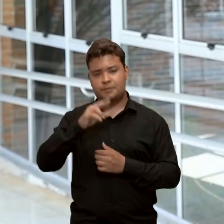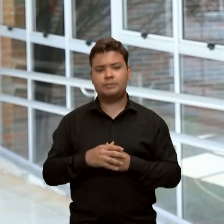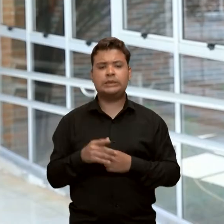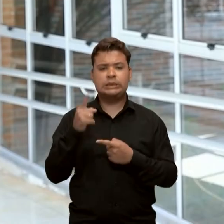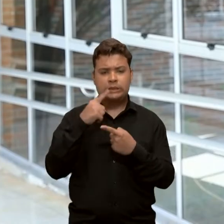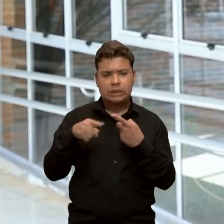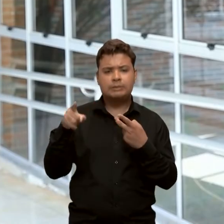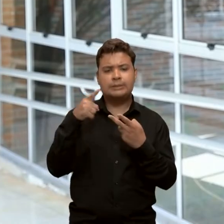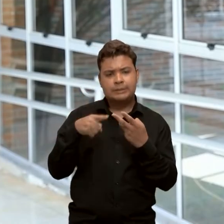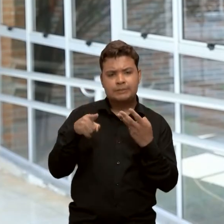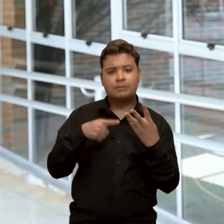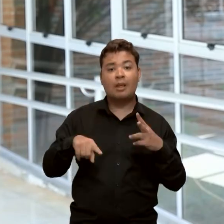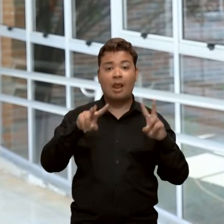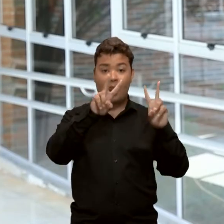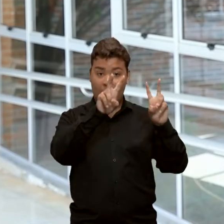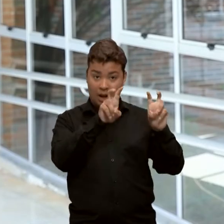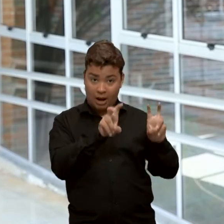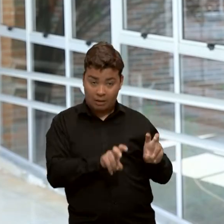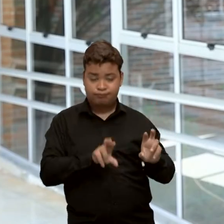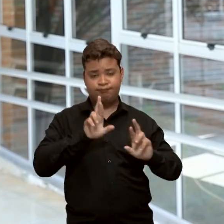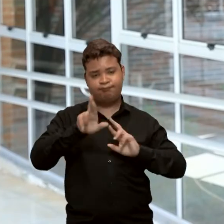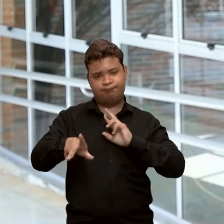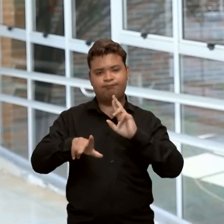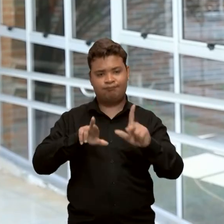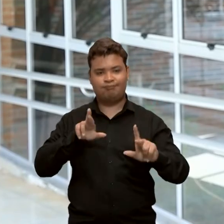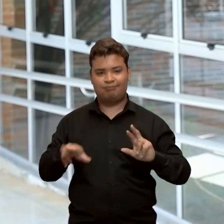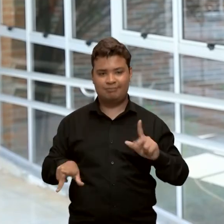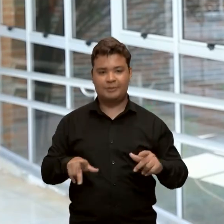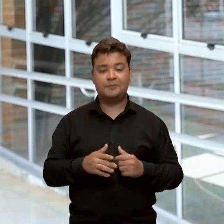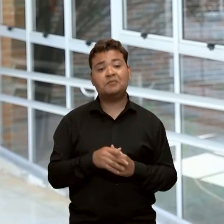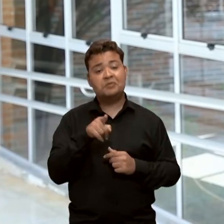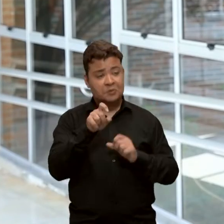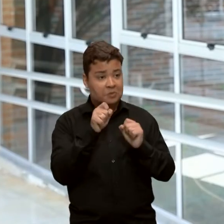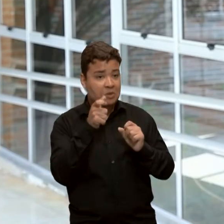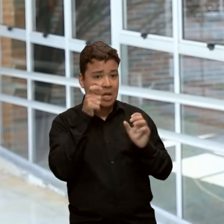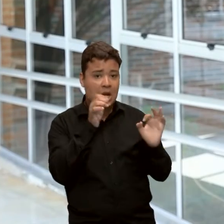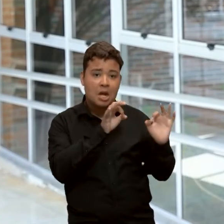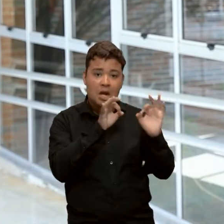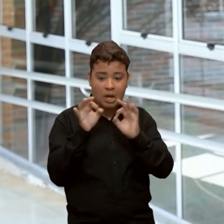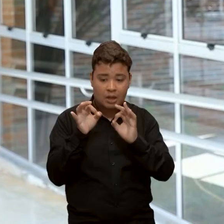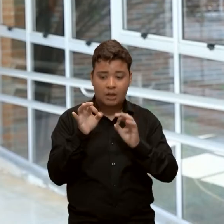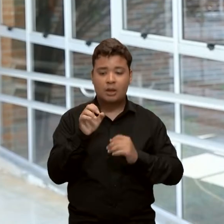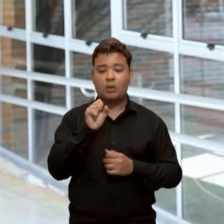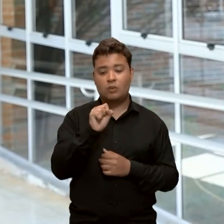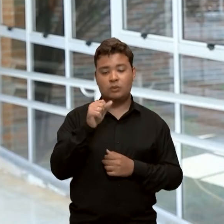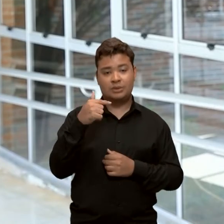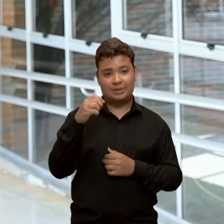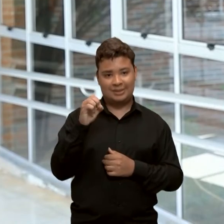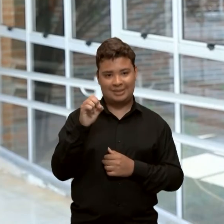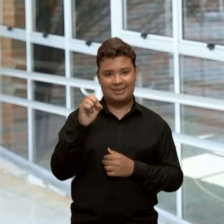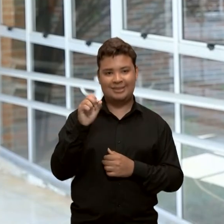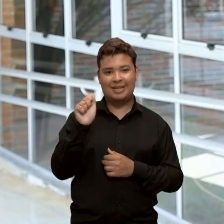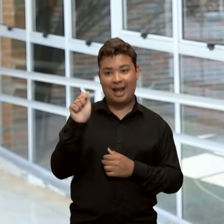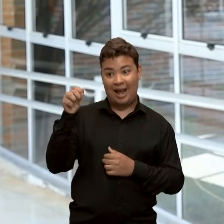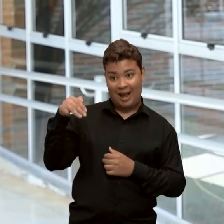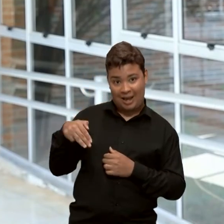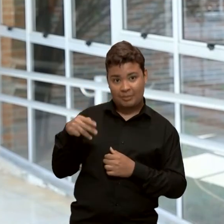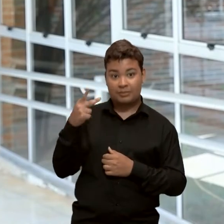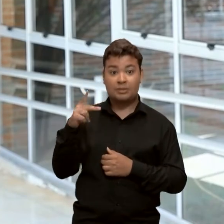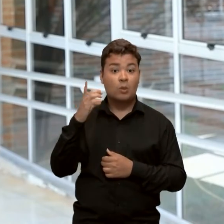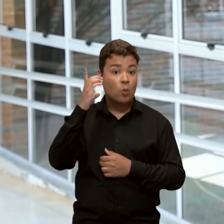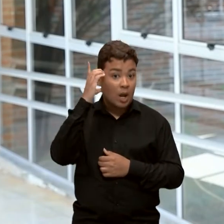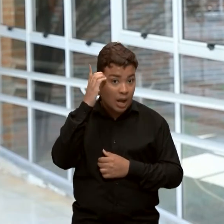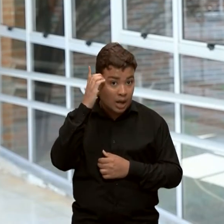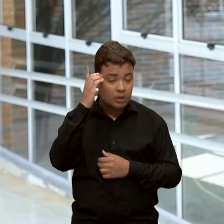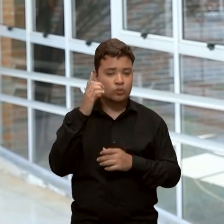semana uma temática diferente. Você pode acompanhar pelo canal 870 AM do seu rádio e também é